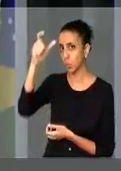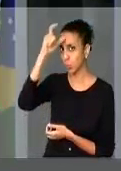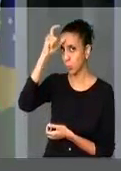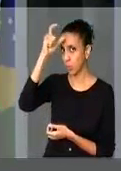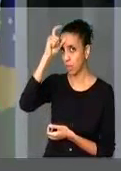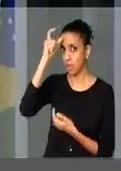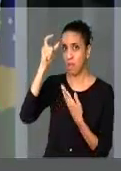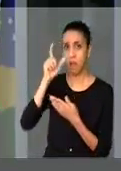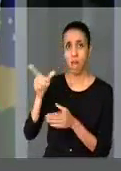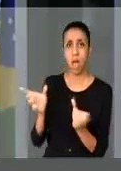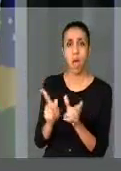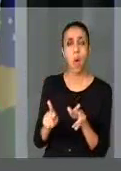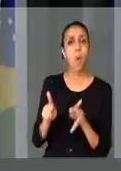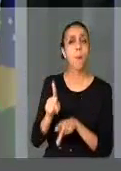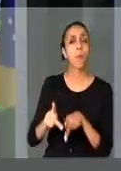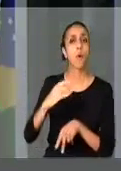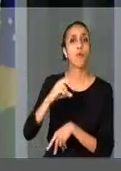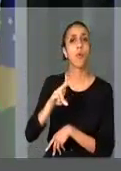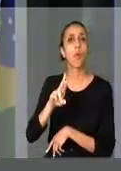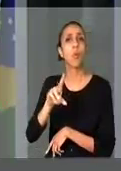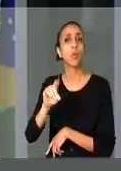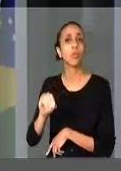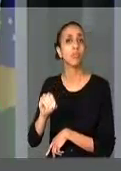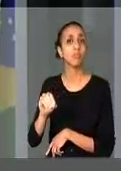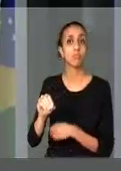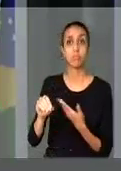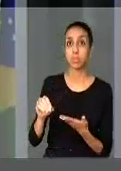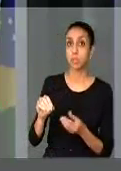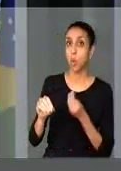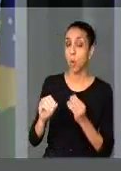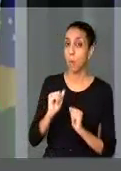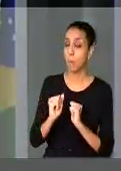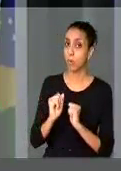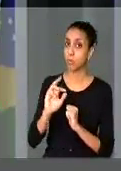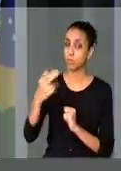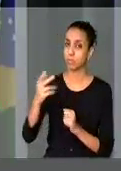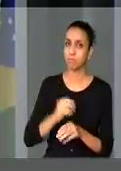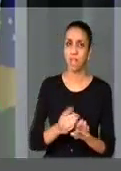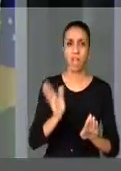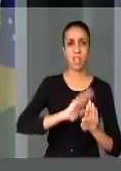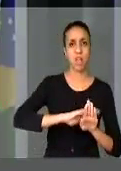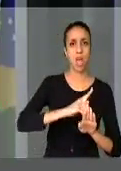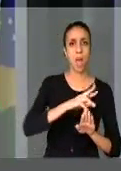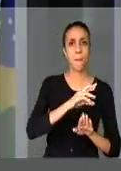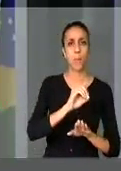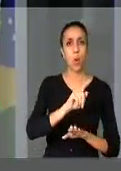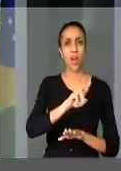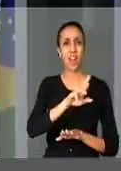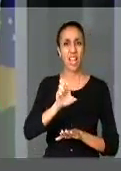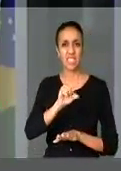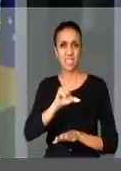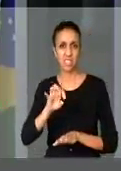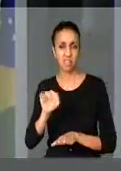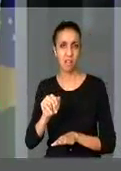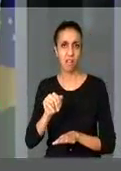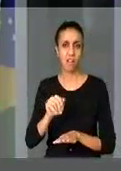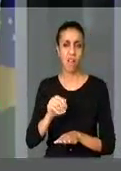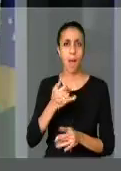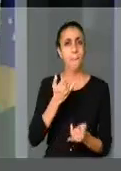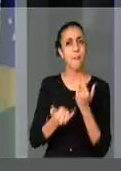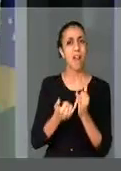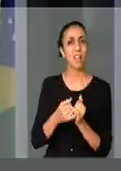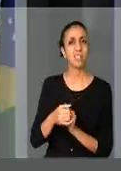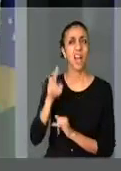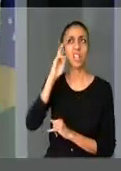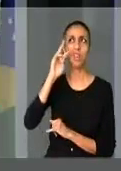aos curdos após essa decisão? A ideologia progressista, quando despreza a história, é mais um fator